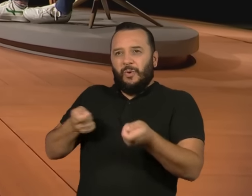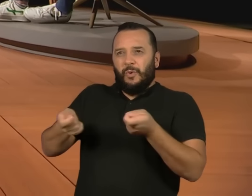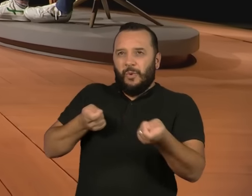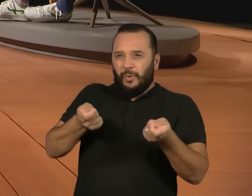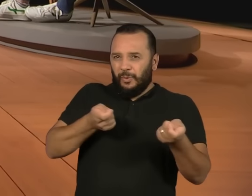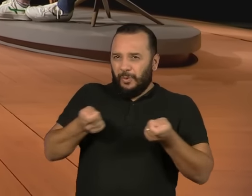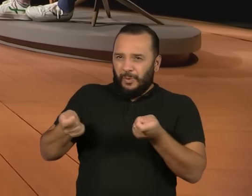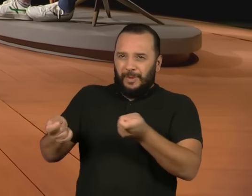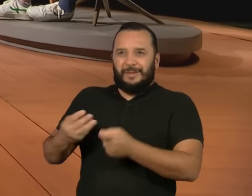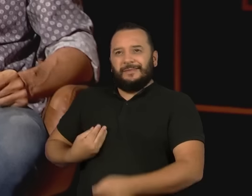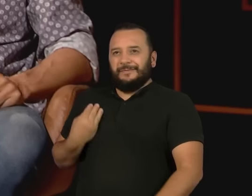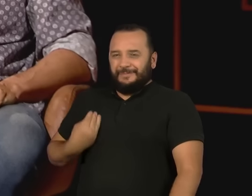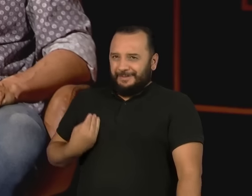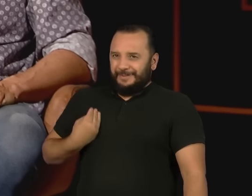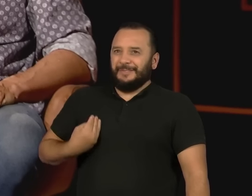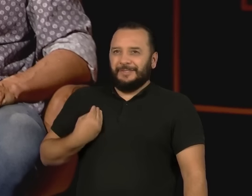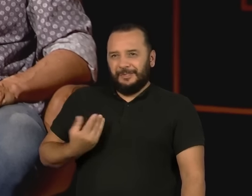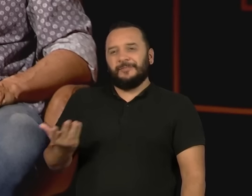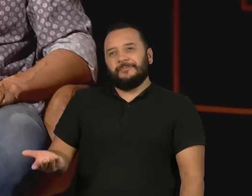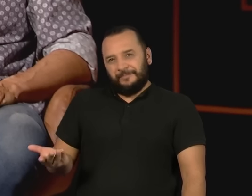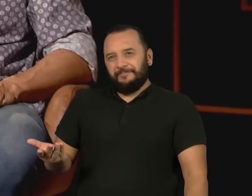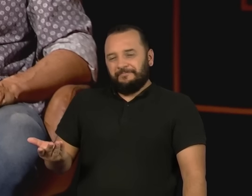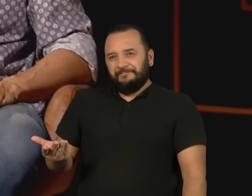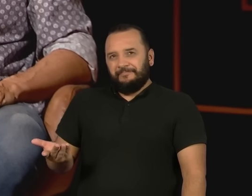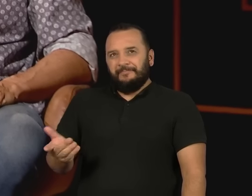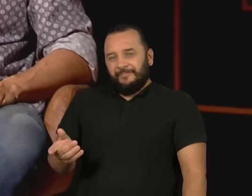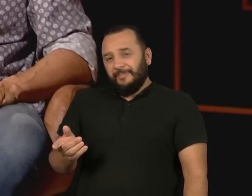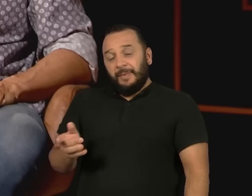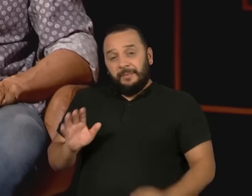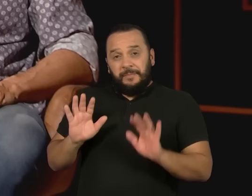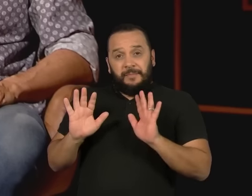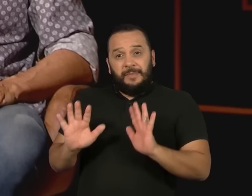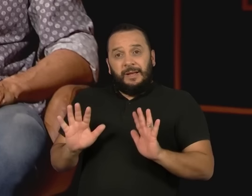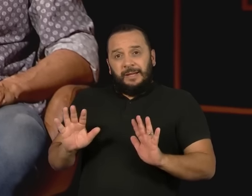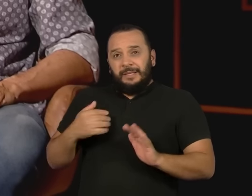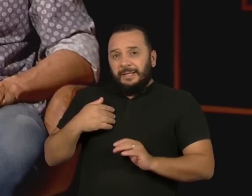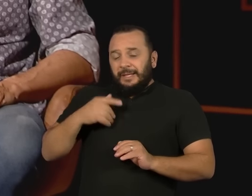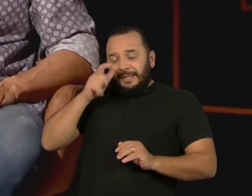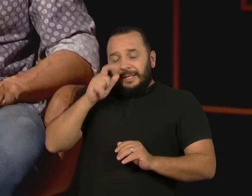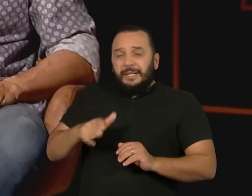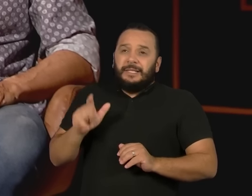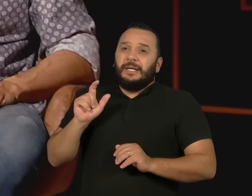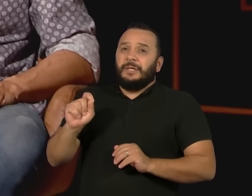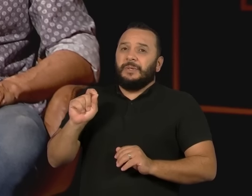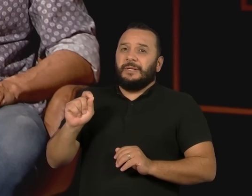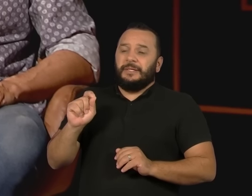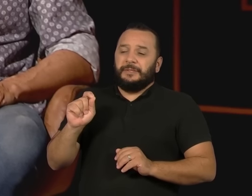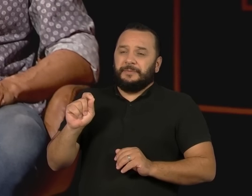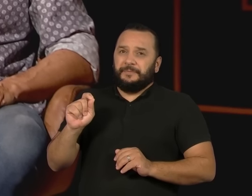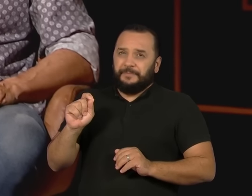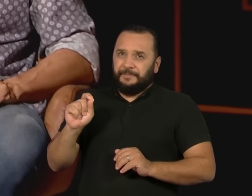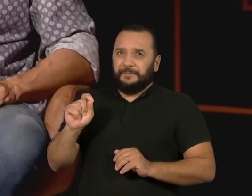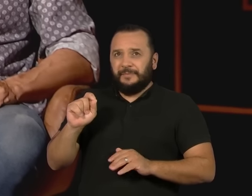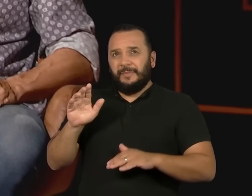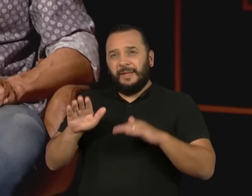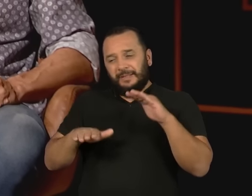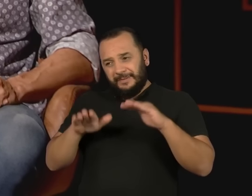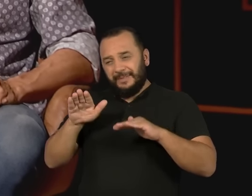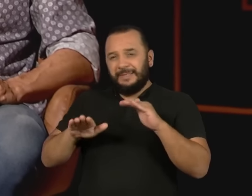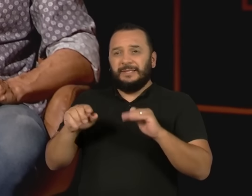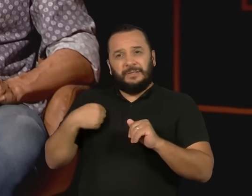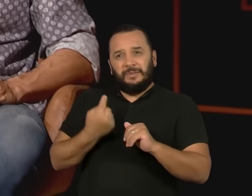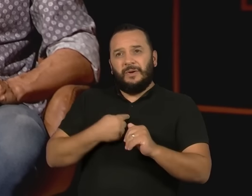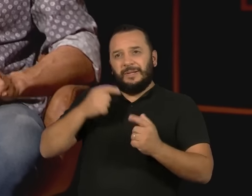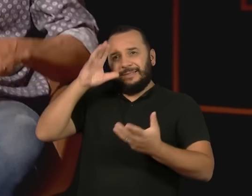pegar nas rédeas da própria vida, né? Mas o que eu acho mais interessante é que, de alguma forma, é